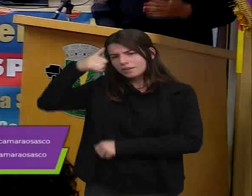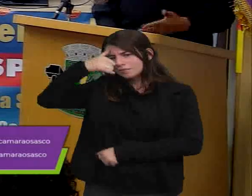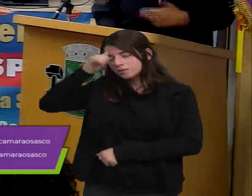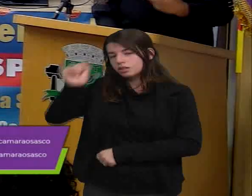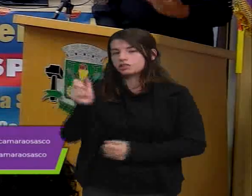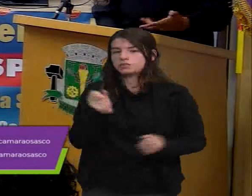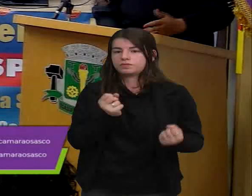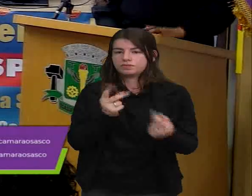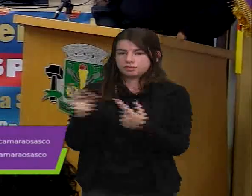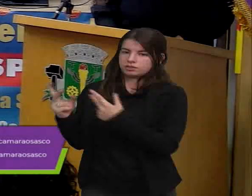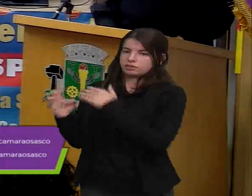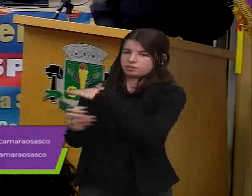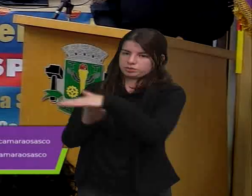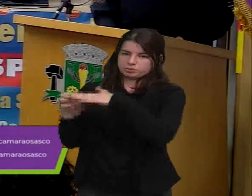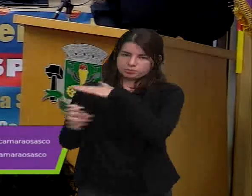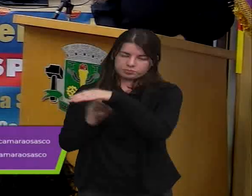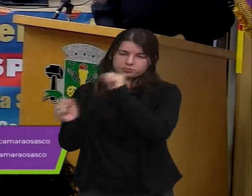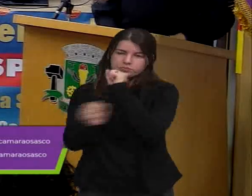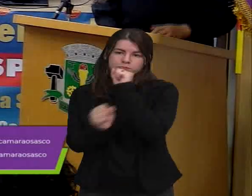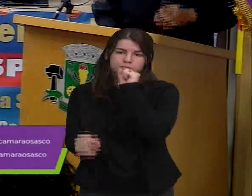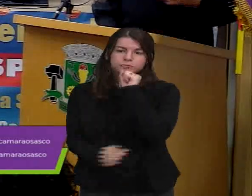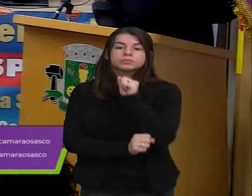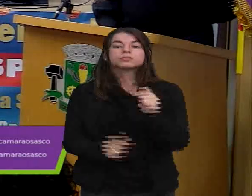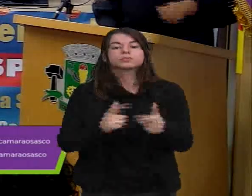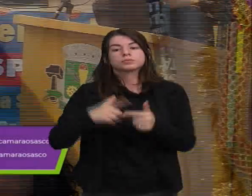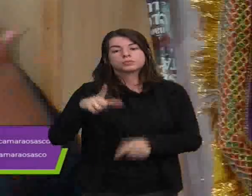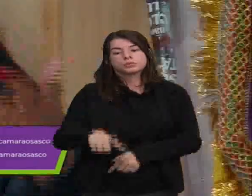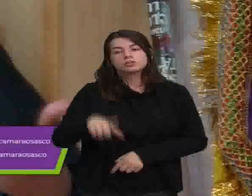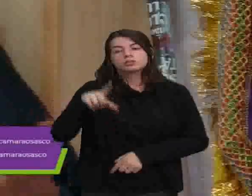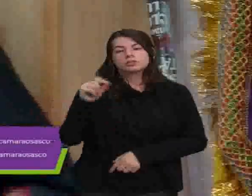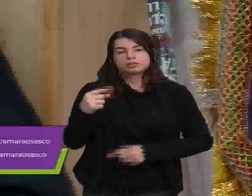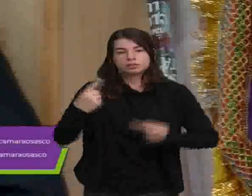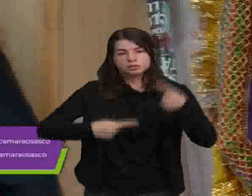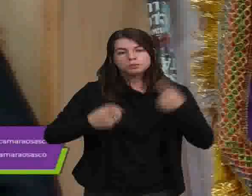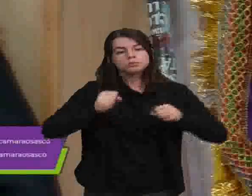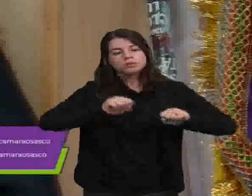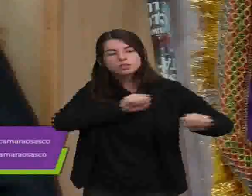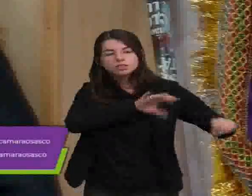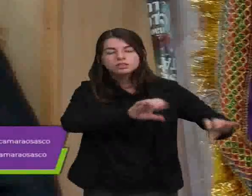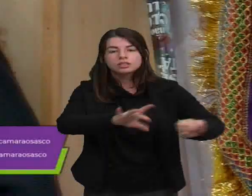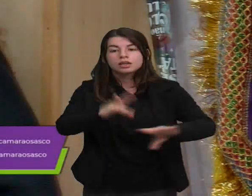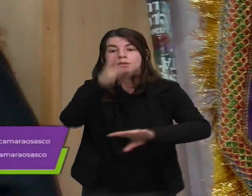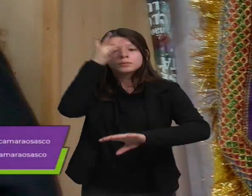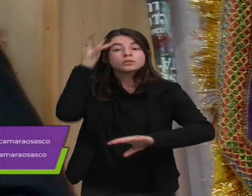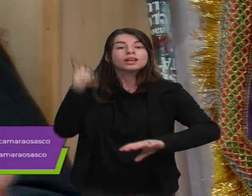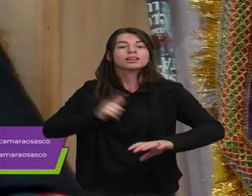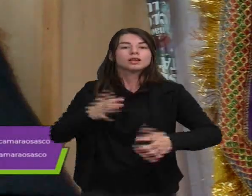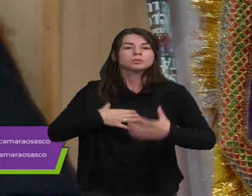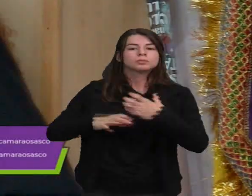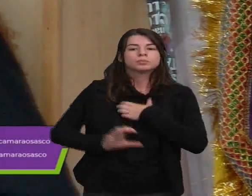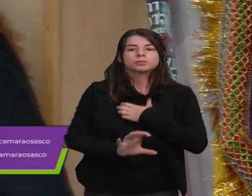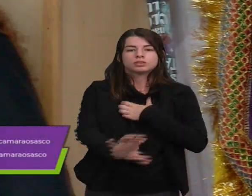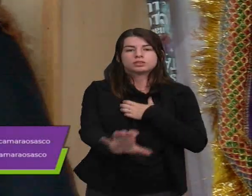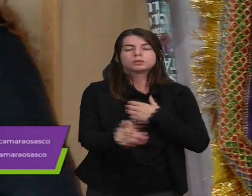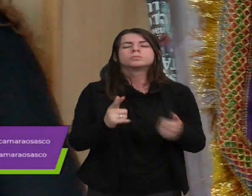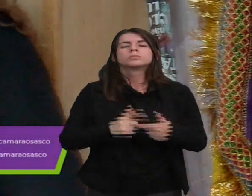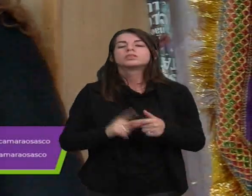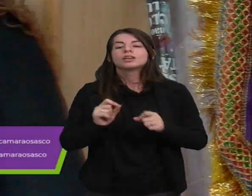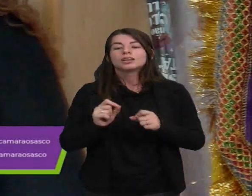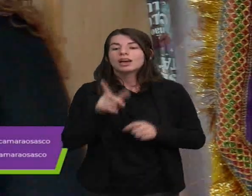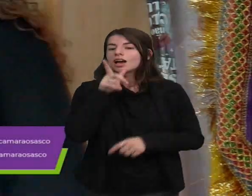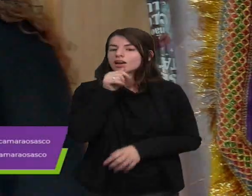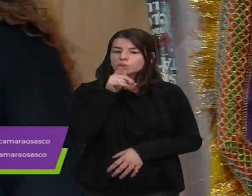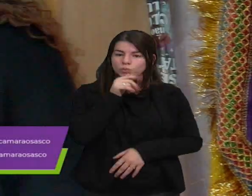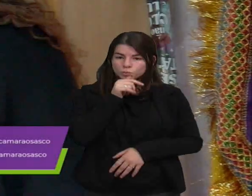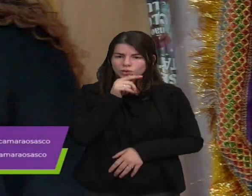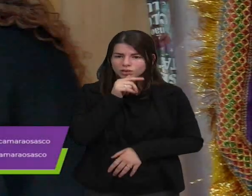porque isso é também uma ação política que educa as pessoas a respeito do seu próprio tesouro porque a gente está falando de água